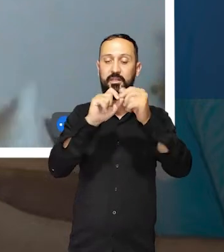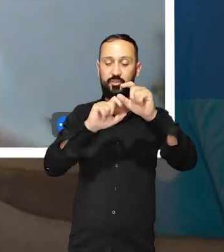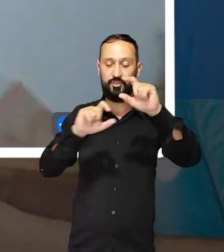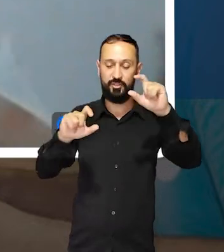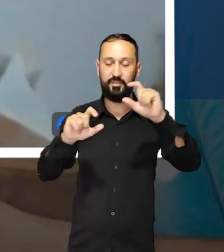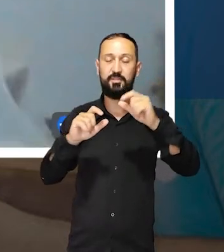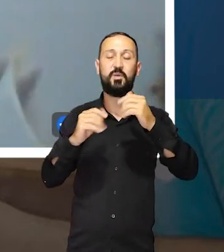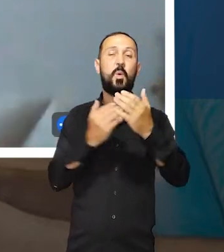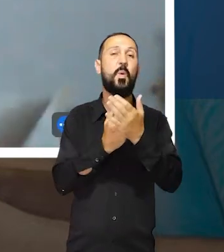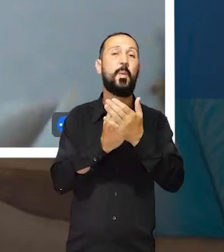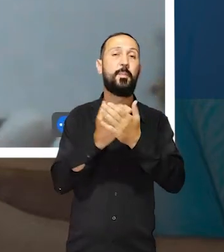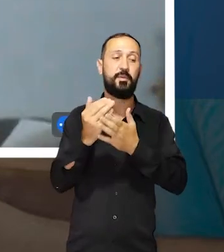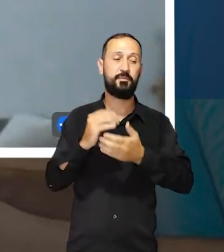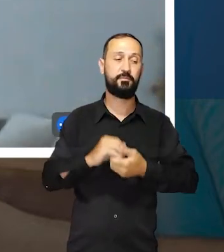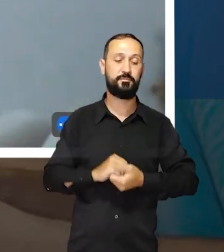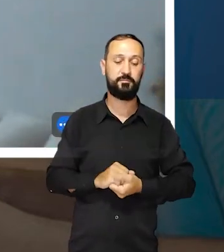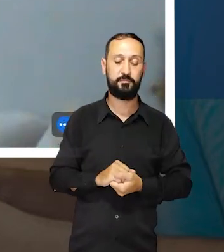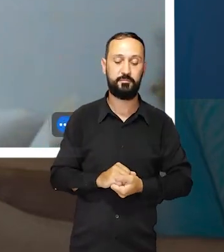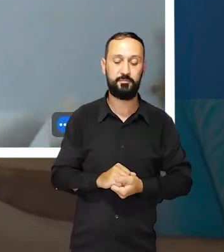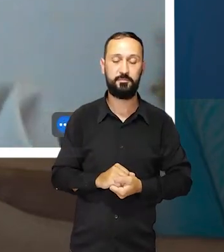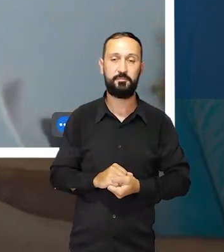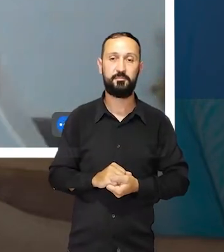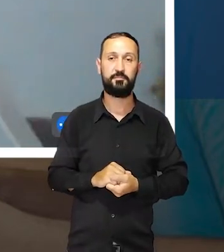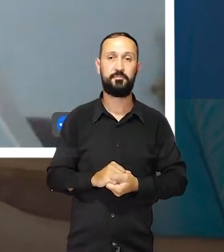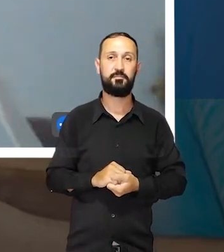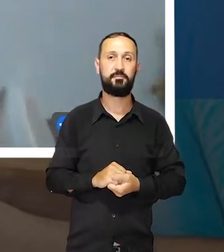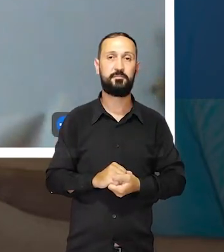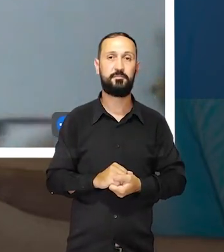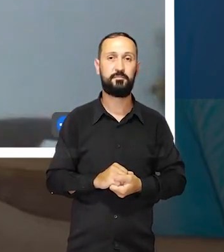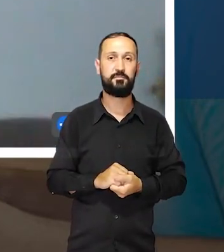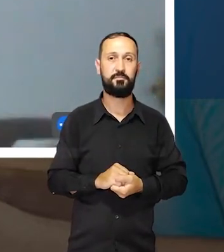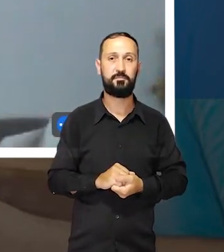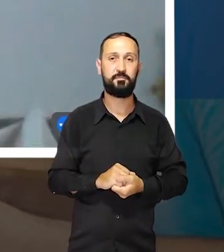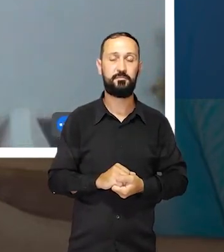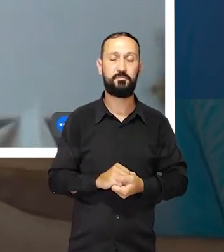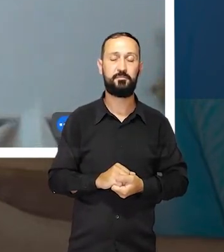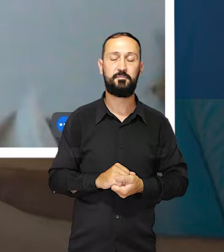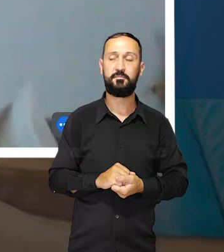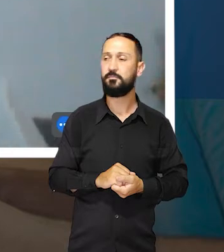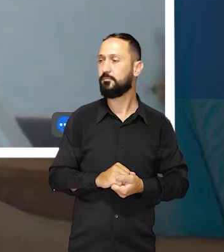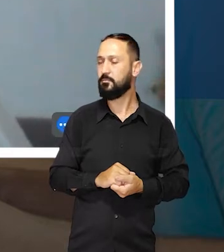ler, então, um trechinho inicial da crônica Leque Aberto.